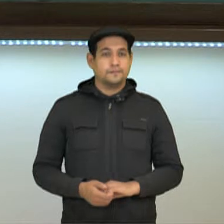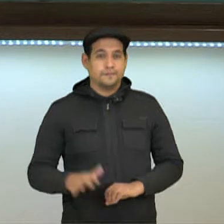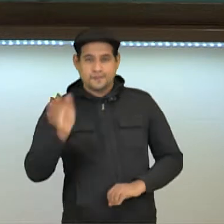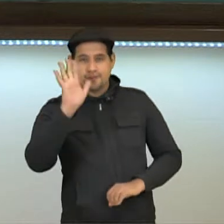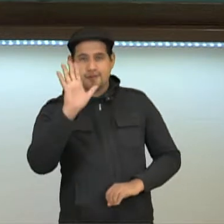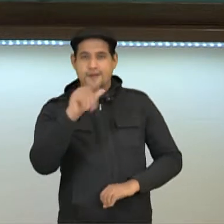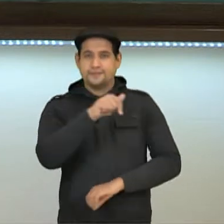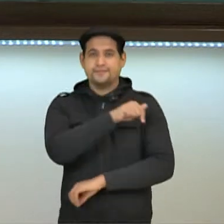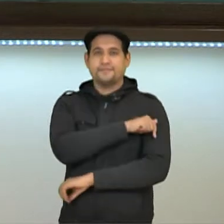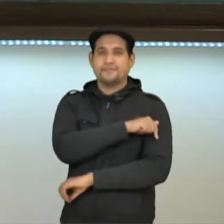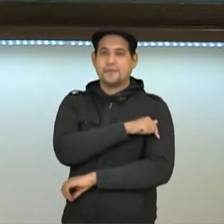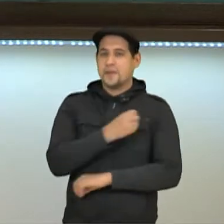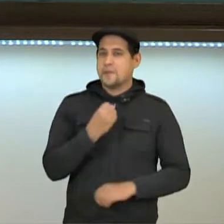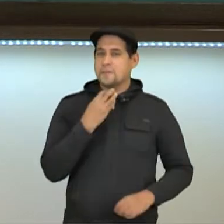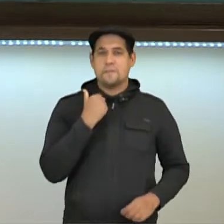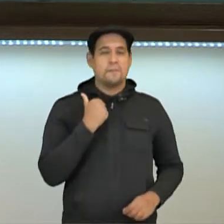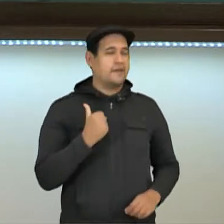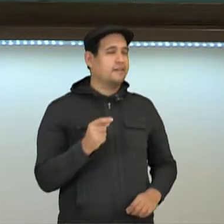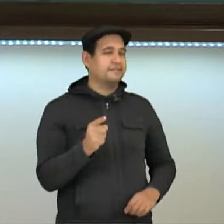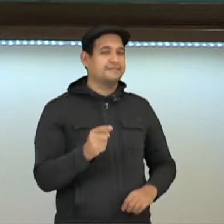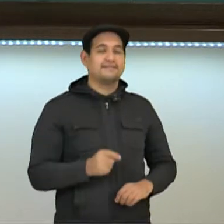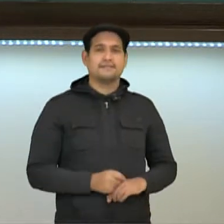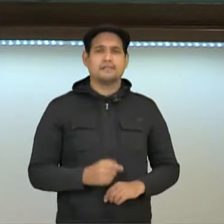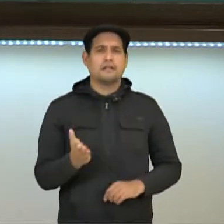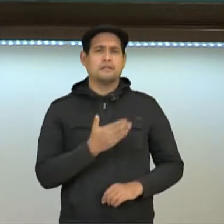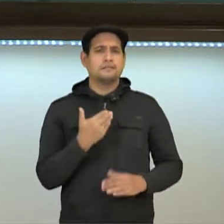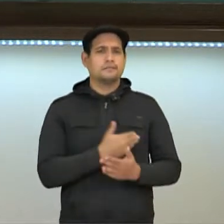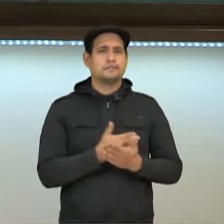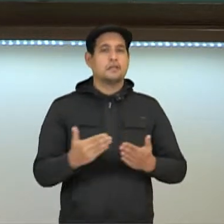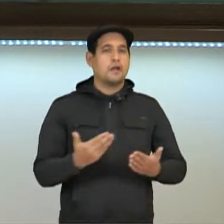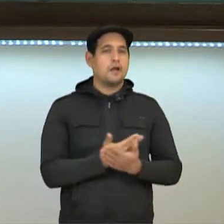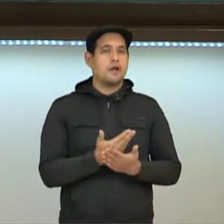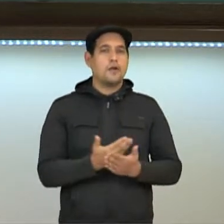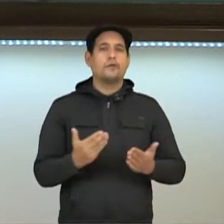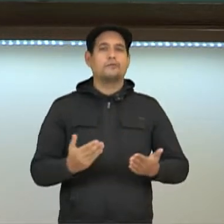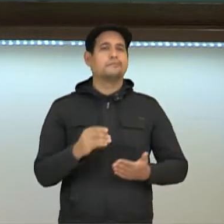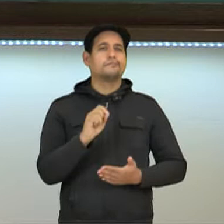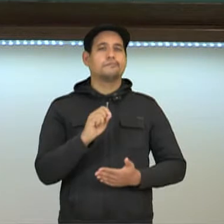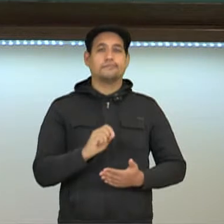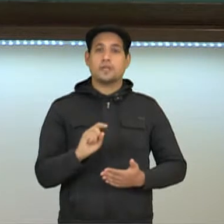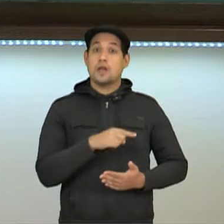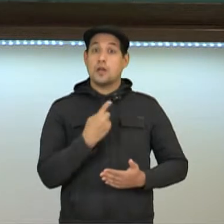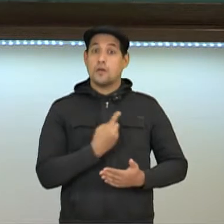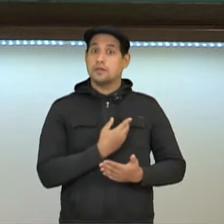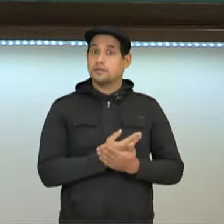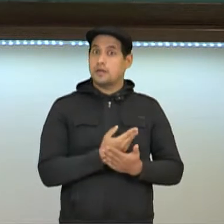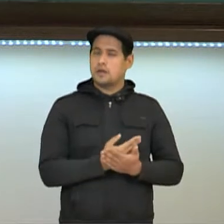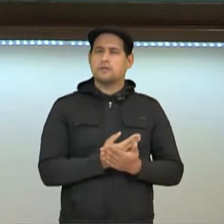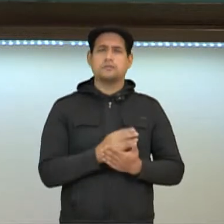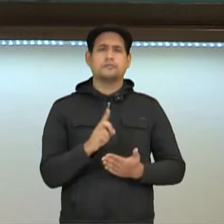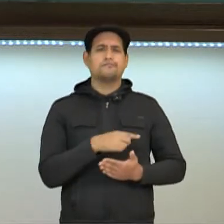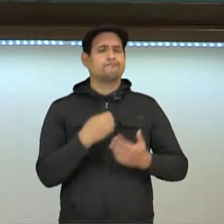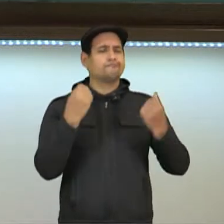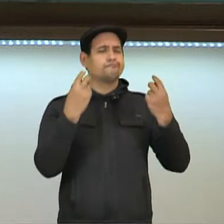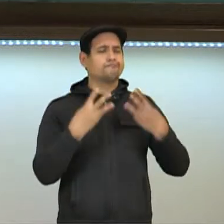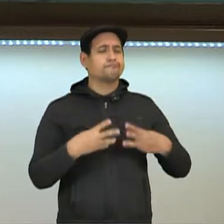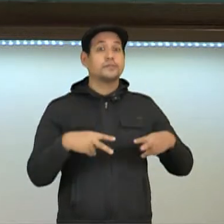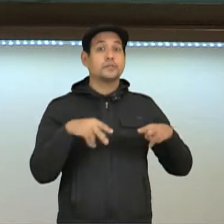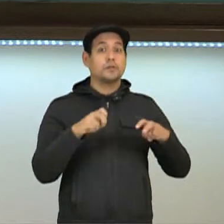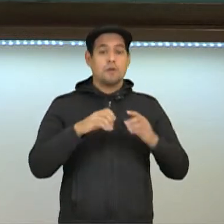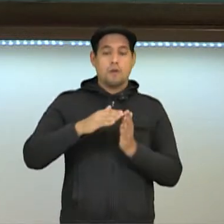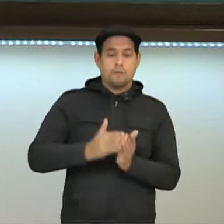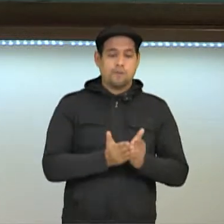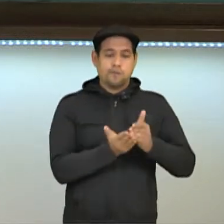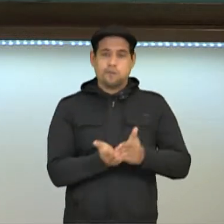Olá, sétimos anos, tudo bem com vocês? Vamos começar a nossa aula de hoje. A nossa aula de hoje nós vamos falar sobre